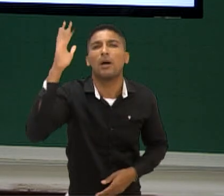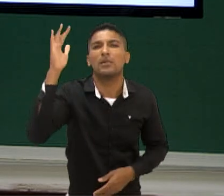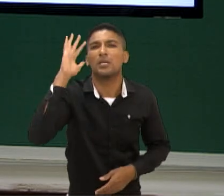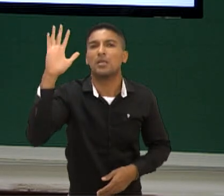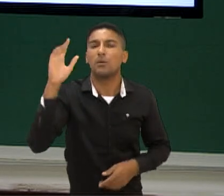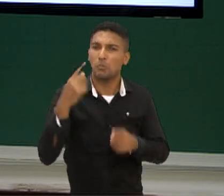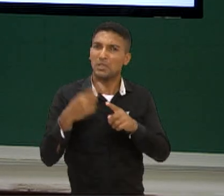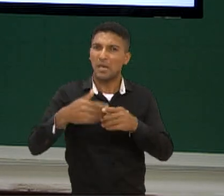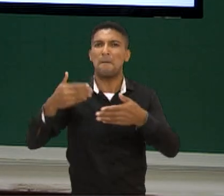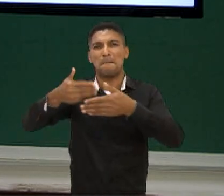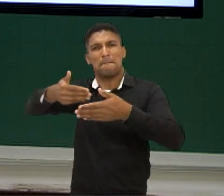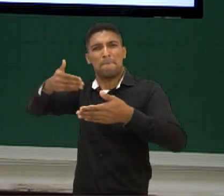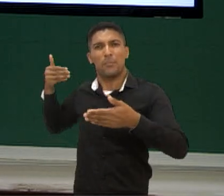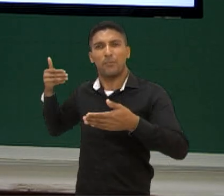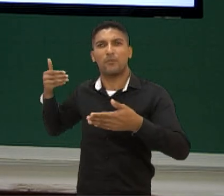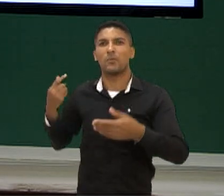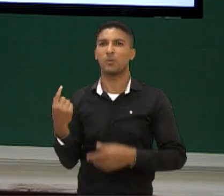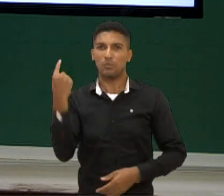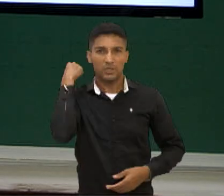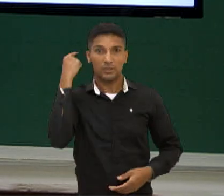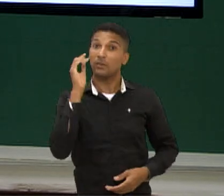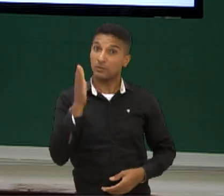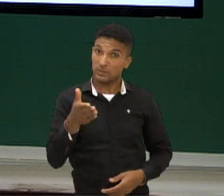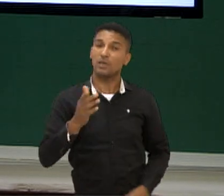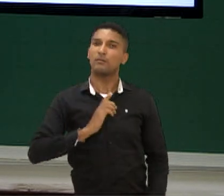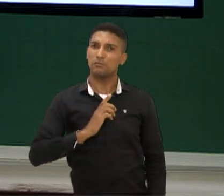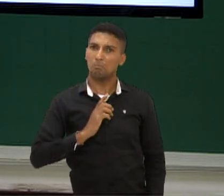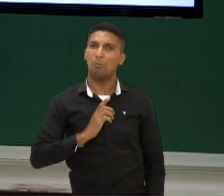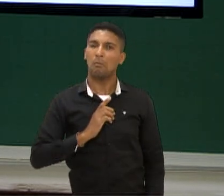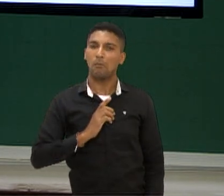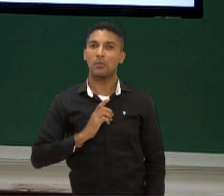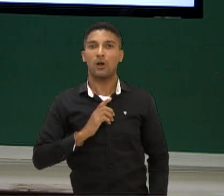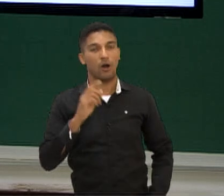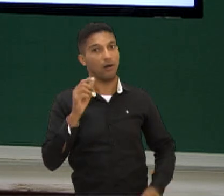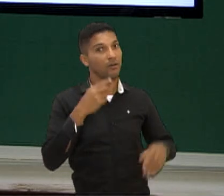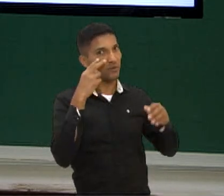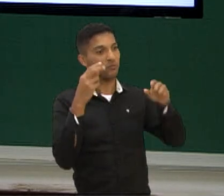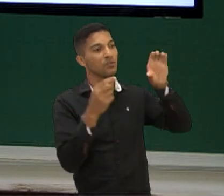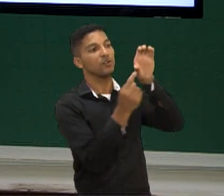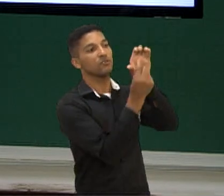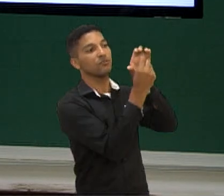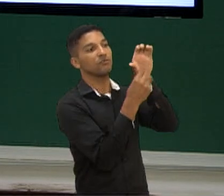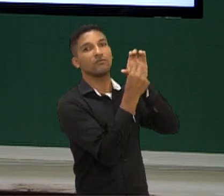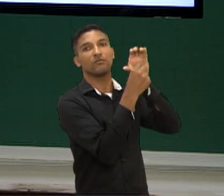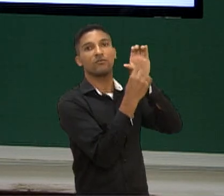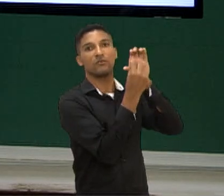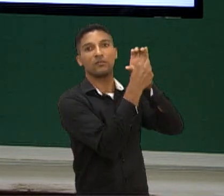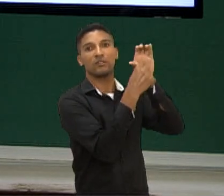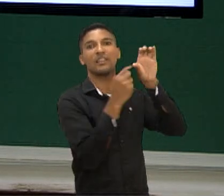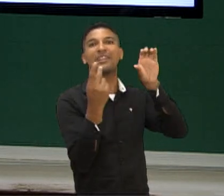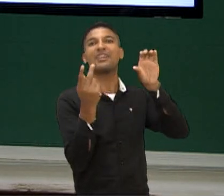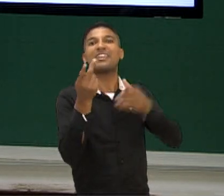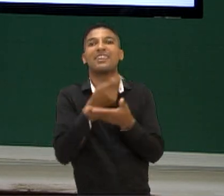de termos os desenhos, nós também temos que usar um pouco a imaginação para interpretar esses